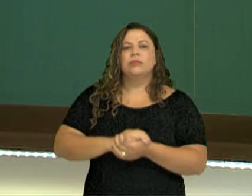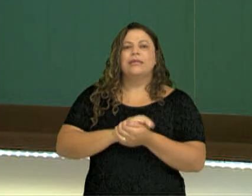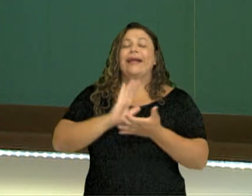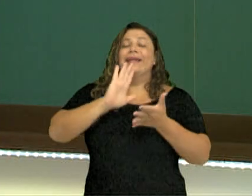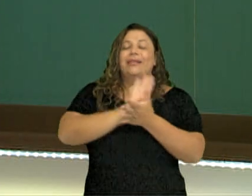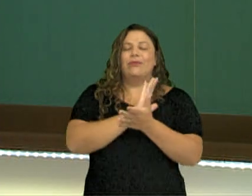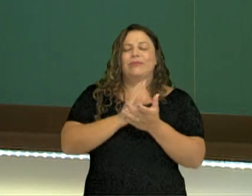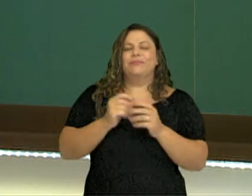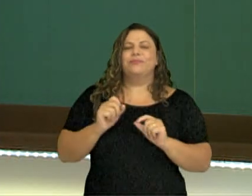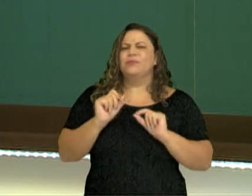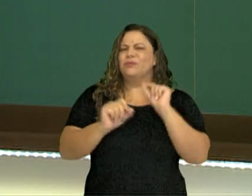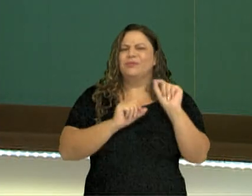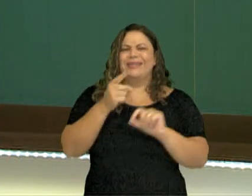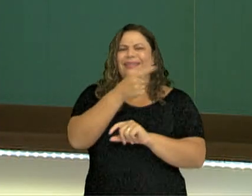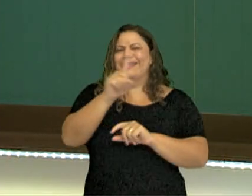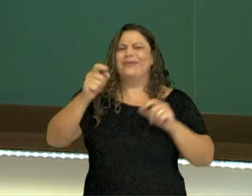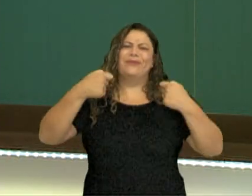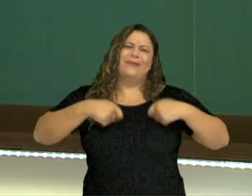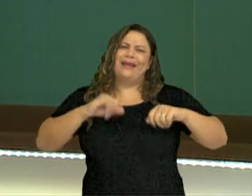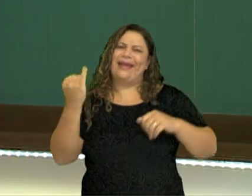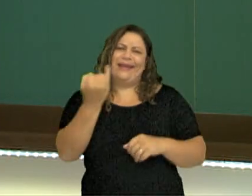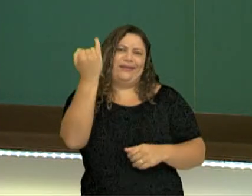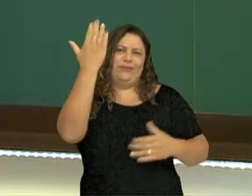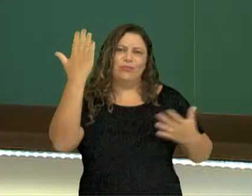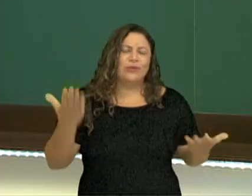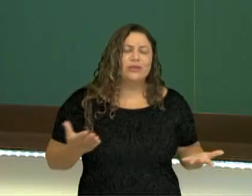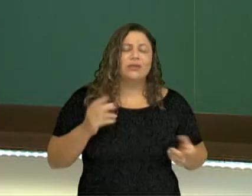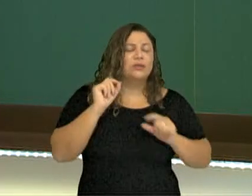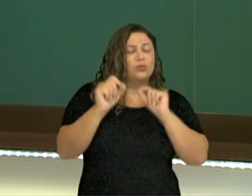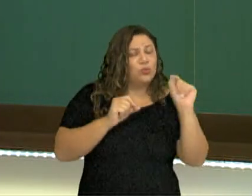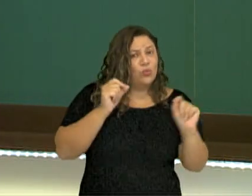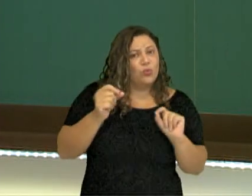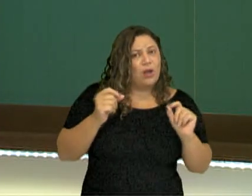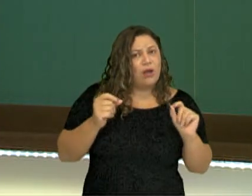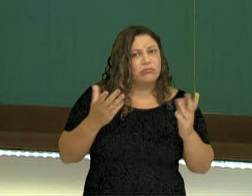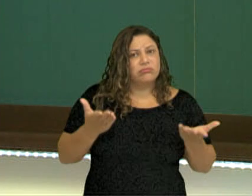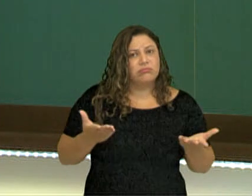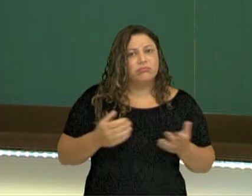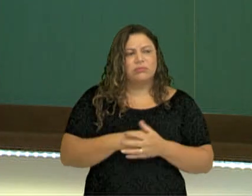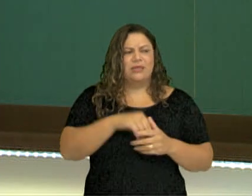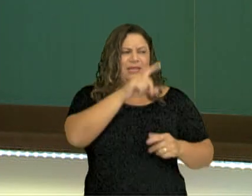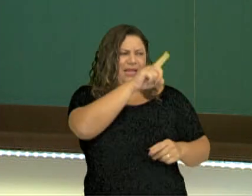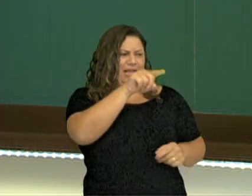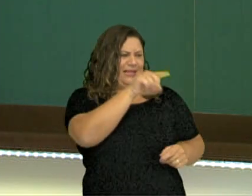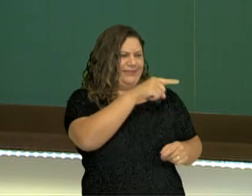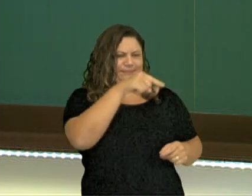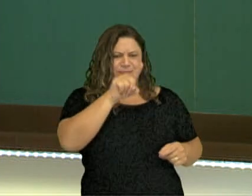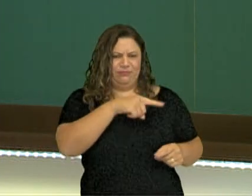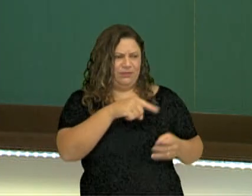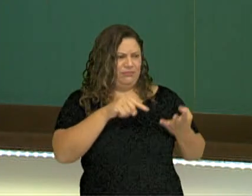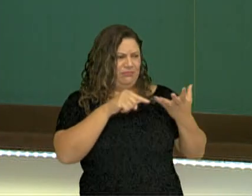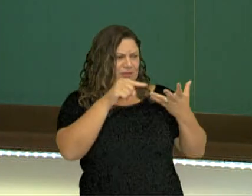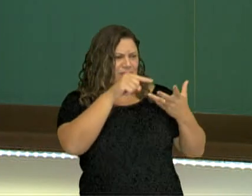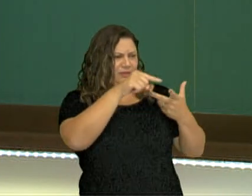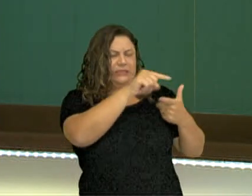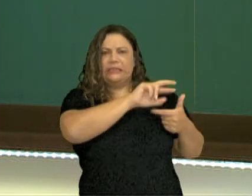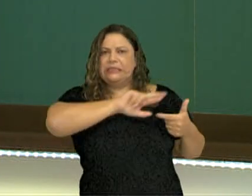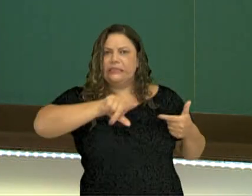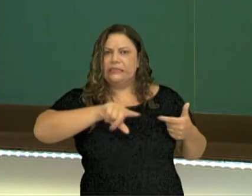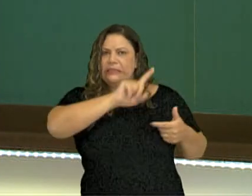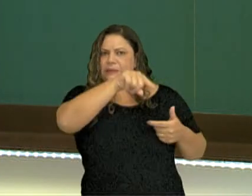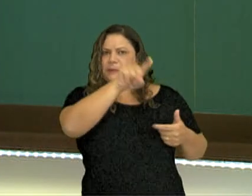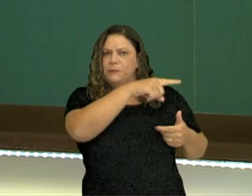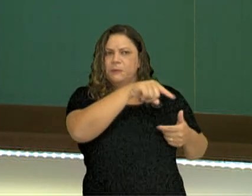são essenciais. Então você tem que saber bem claramente quais são as suas despesas e ver aquelas que você vai conseguir cortar.